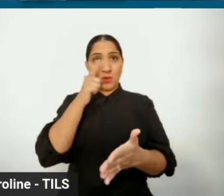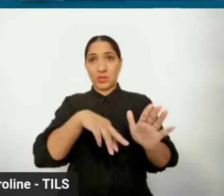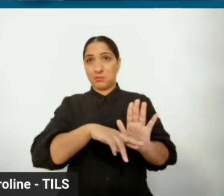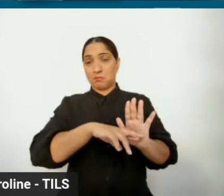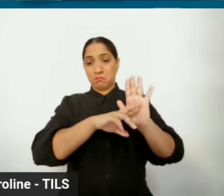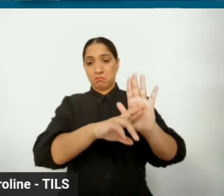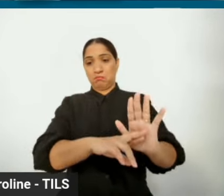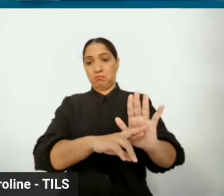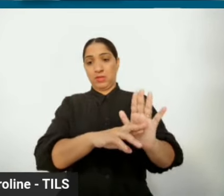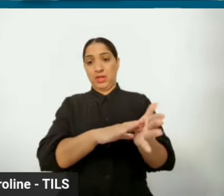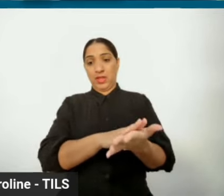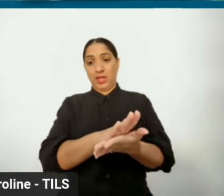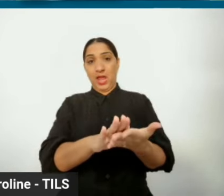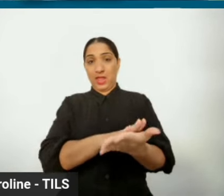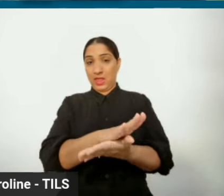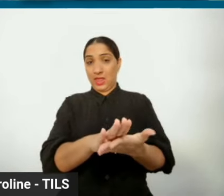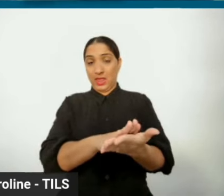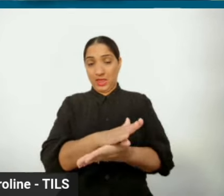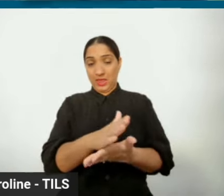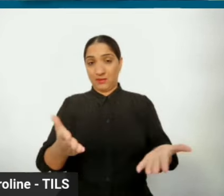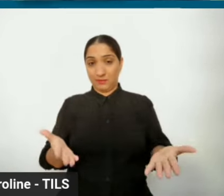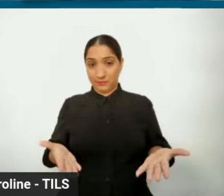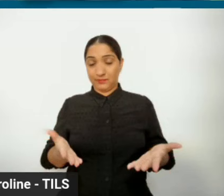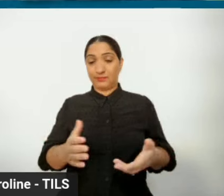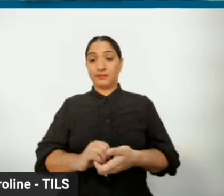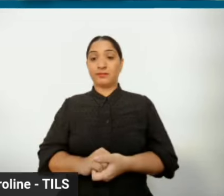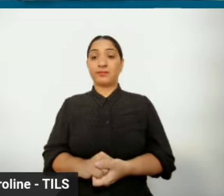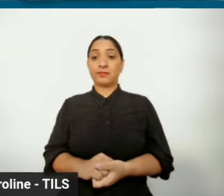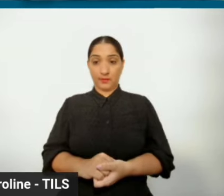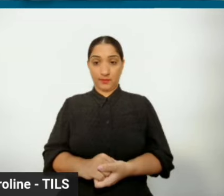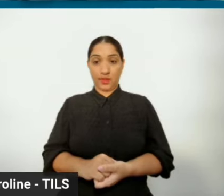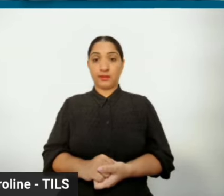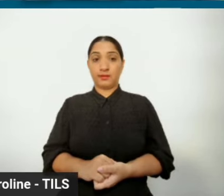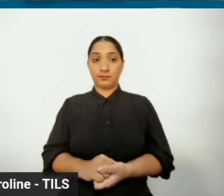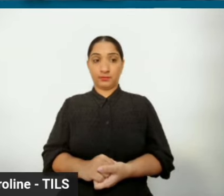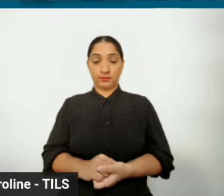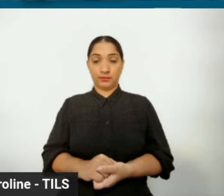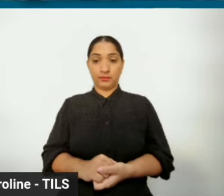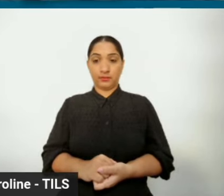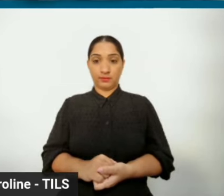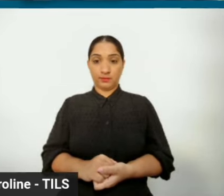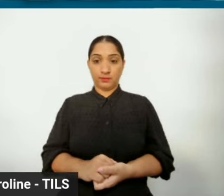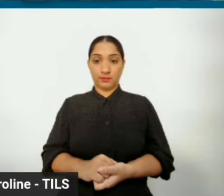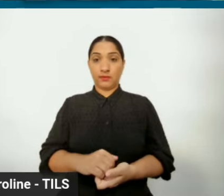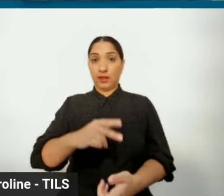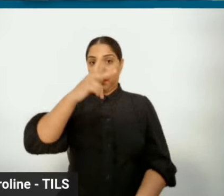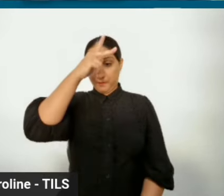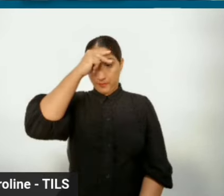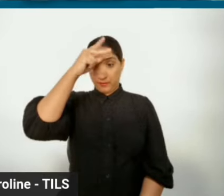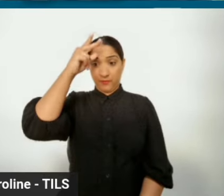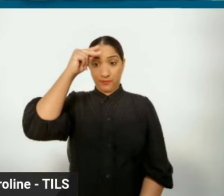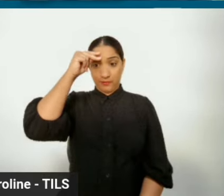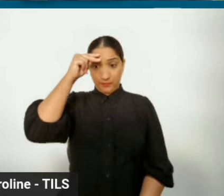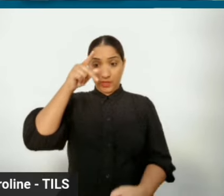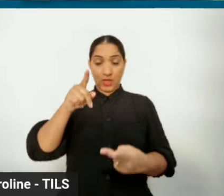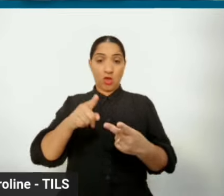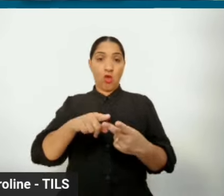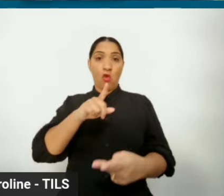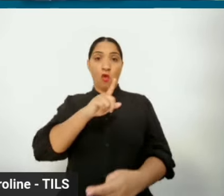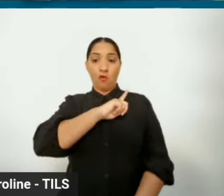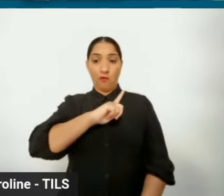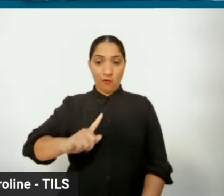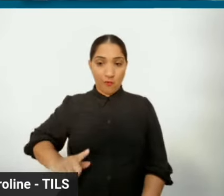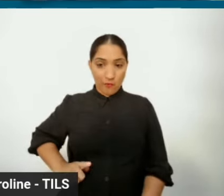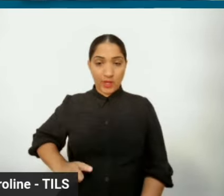os nossos parlamentares, sem os nossos, enfim, prefeitos, prefeitas, governadores,